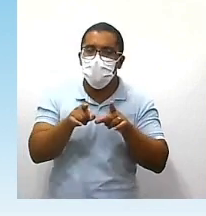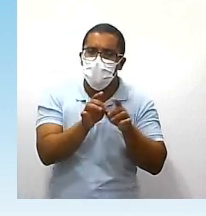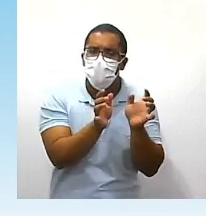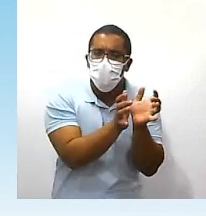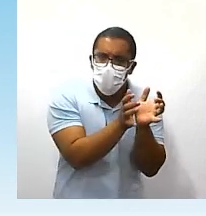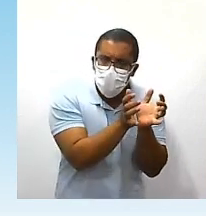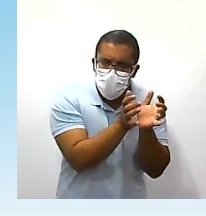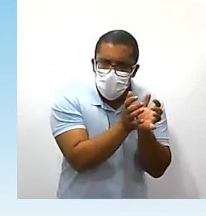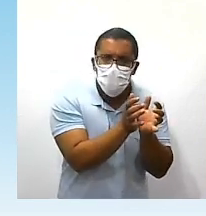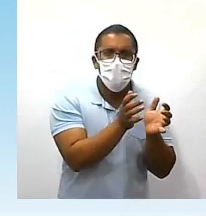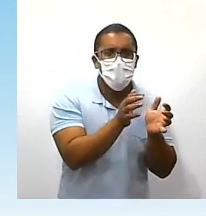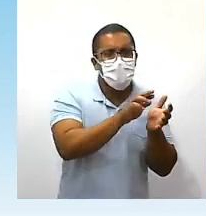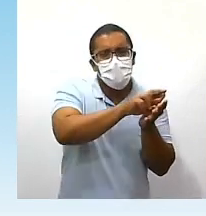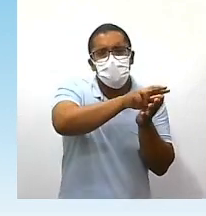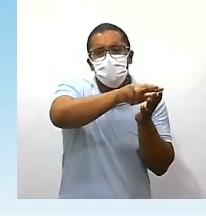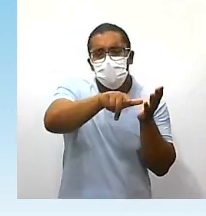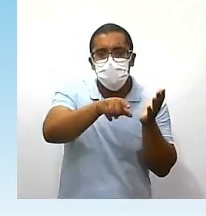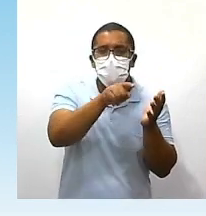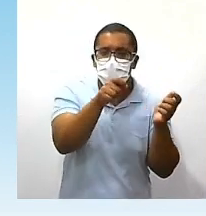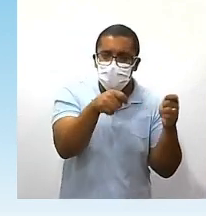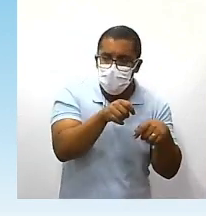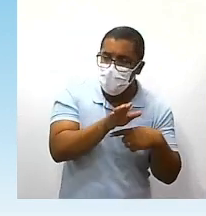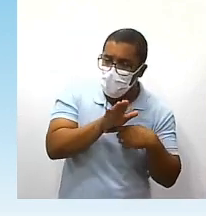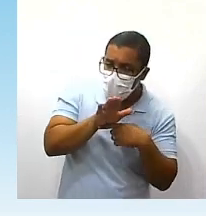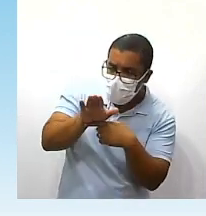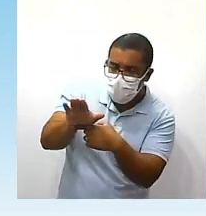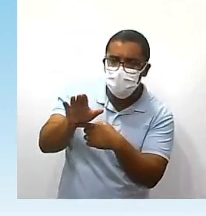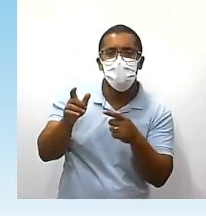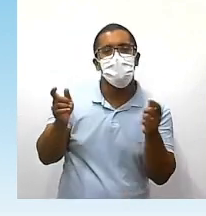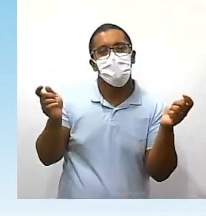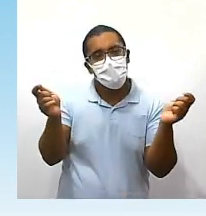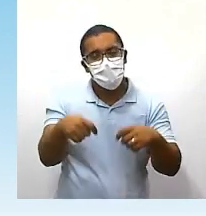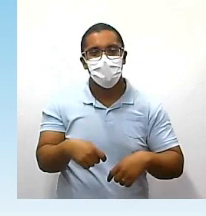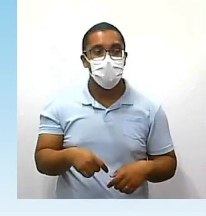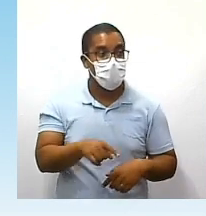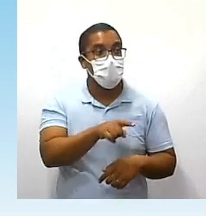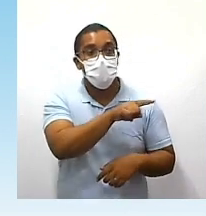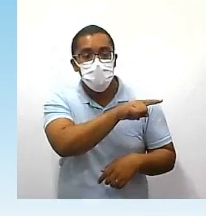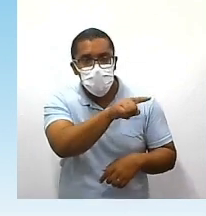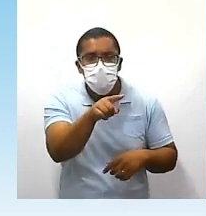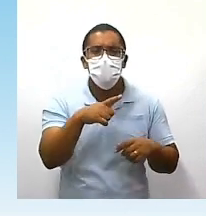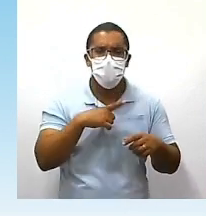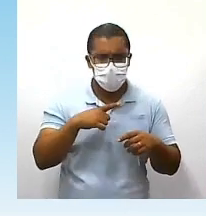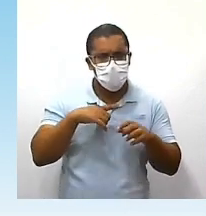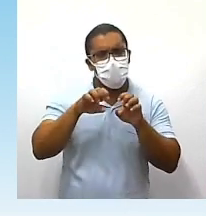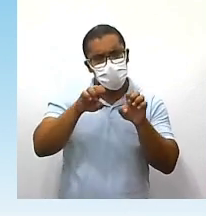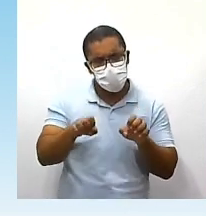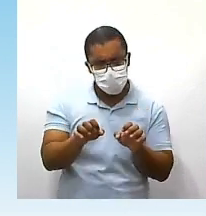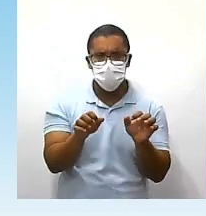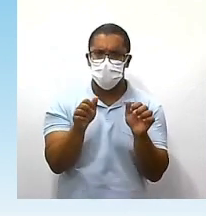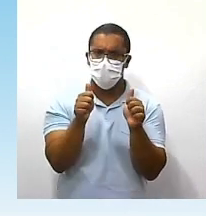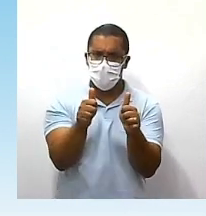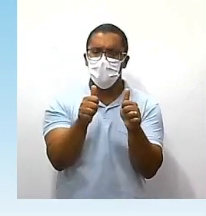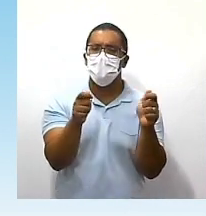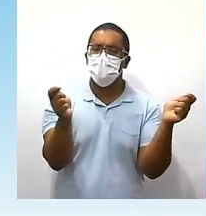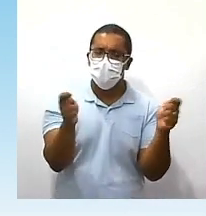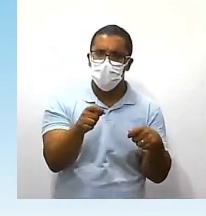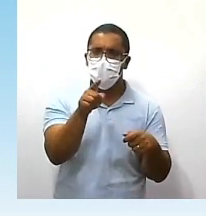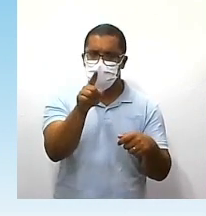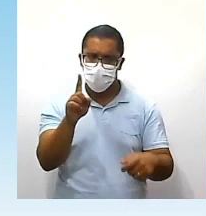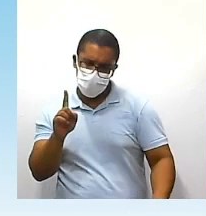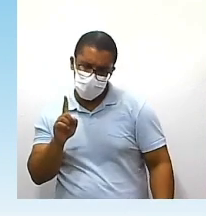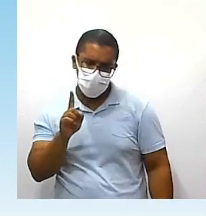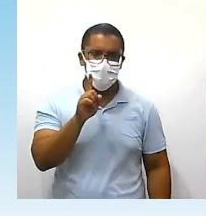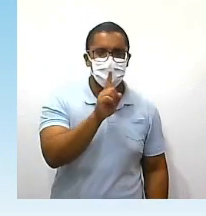equipe multidisciplinar especializada e que tem ali uma infraestrutura completa para receber